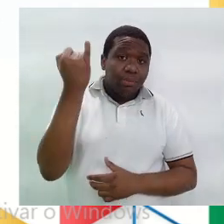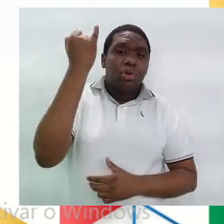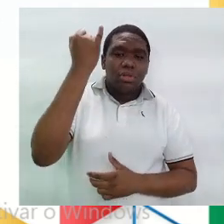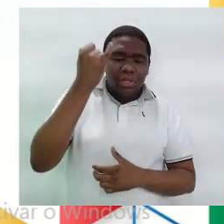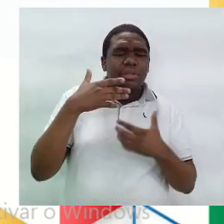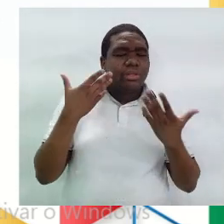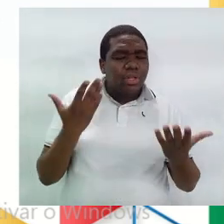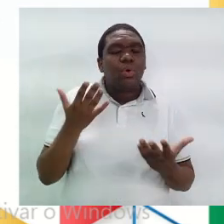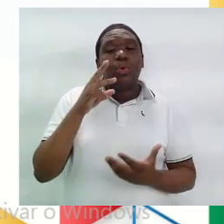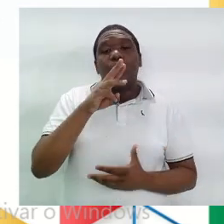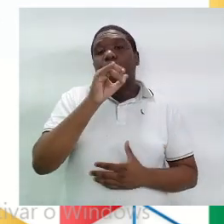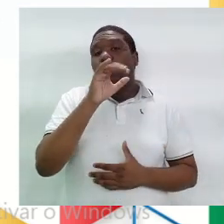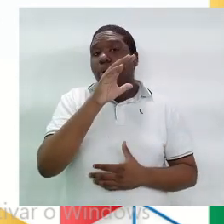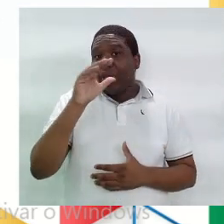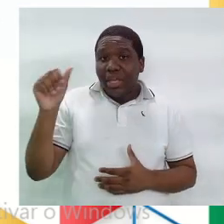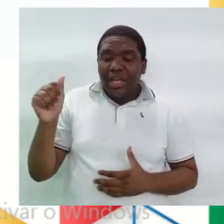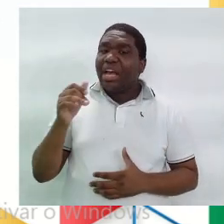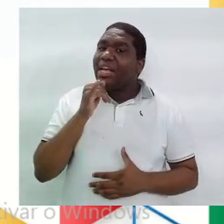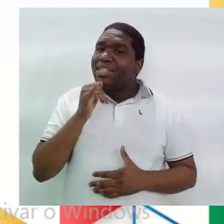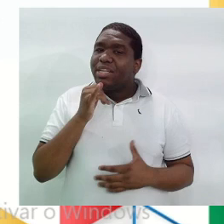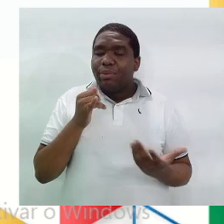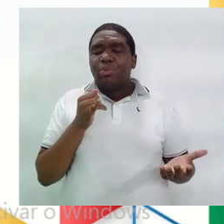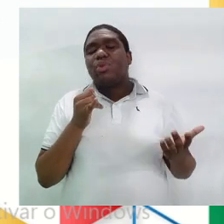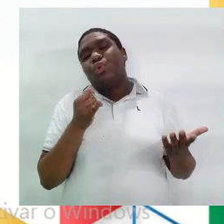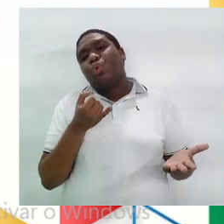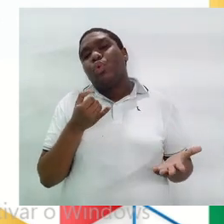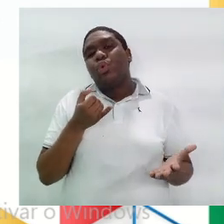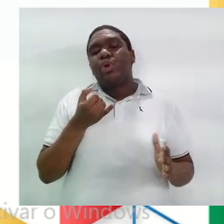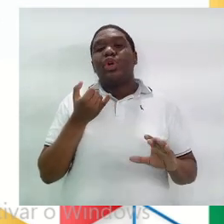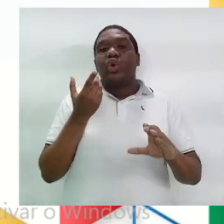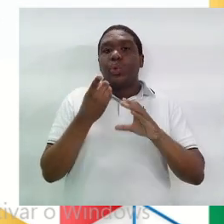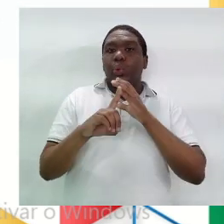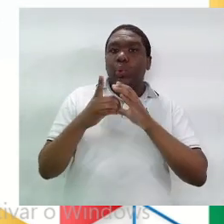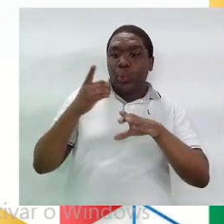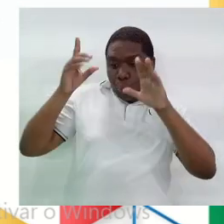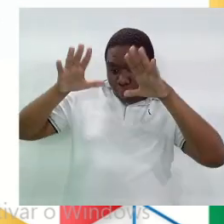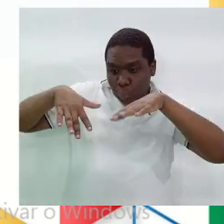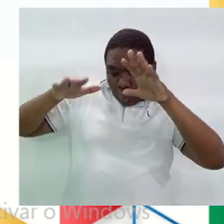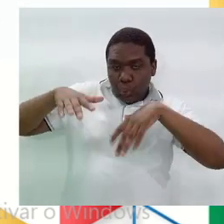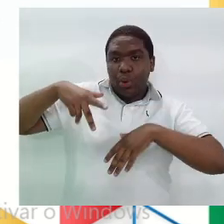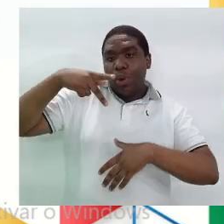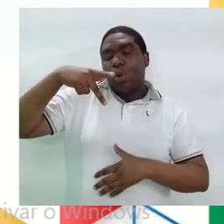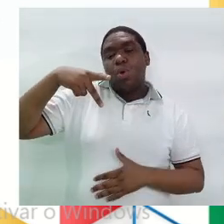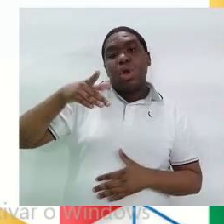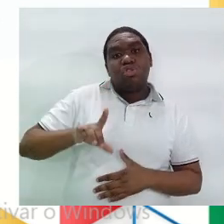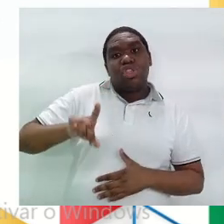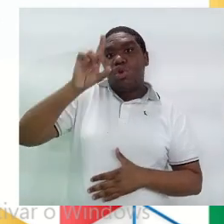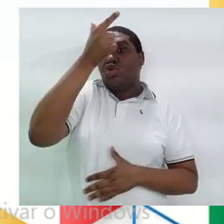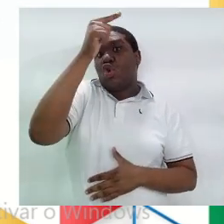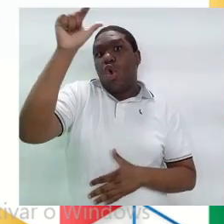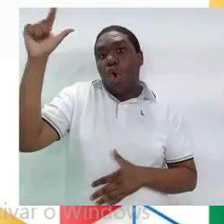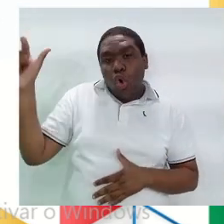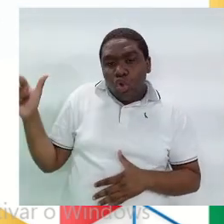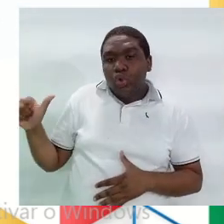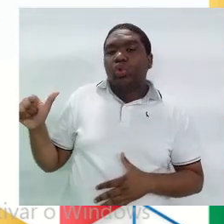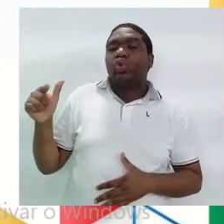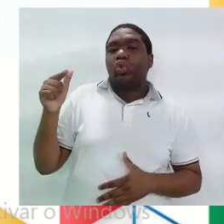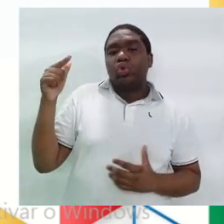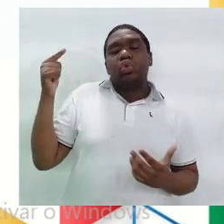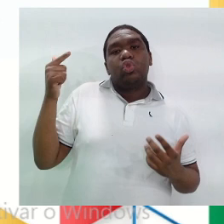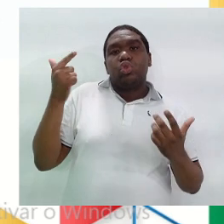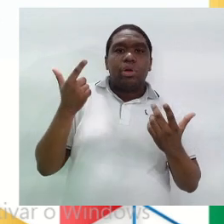entanto, a Wicca não exclui, destaco, o culto a panteões, os deuses como os